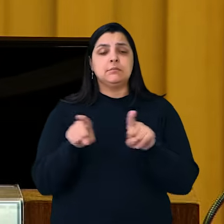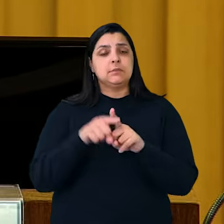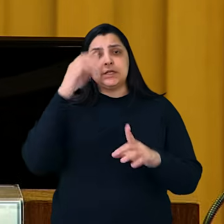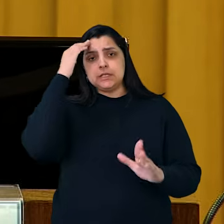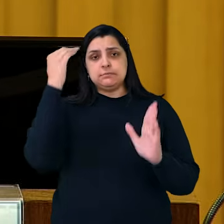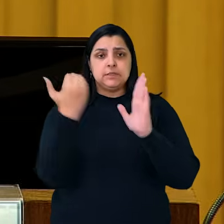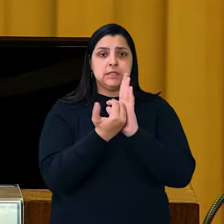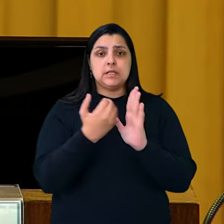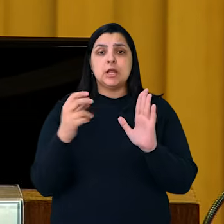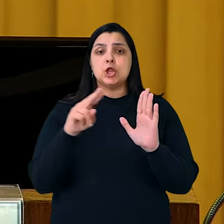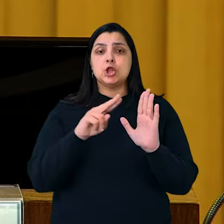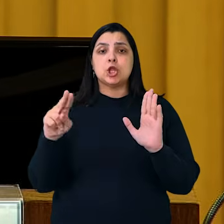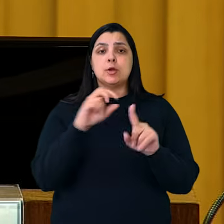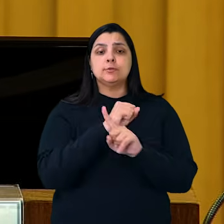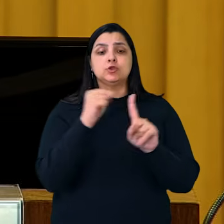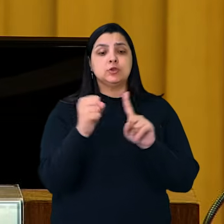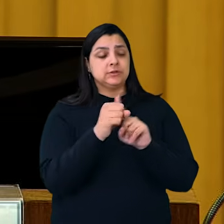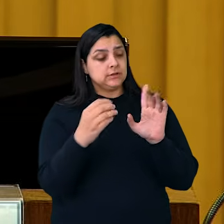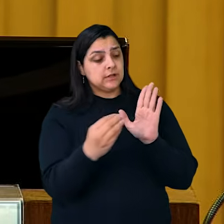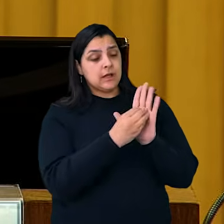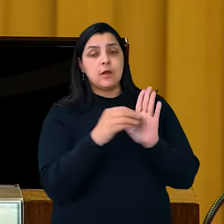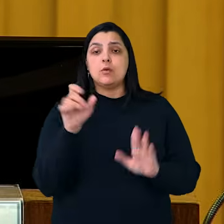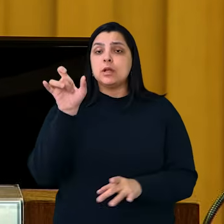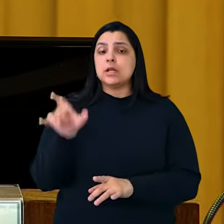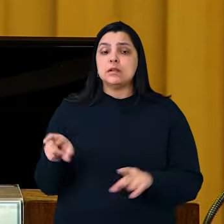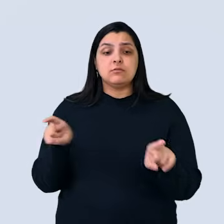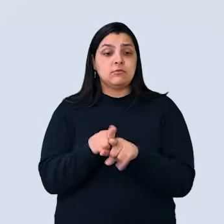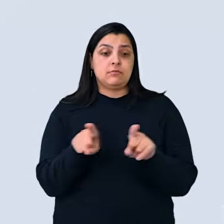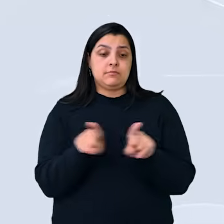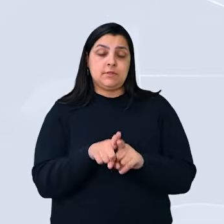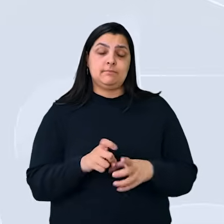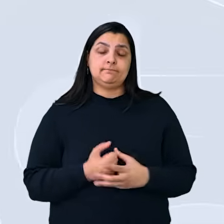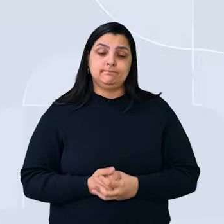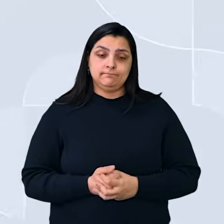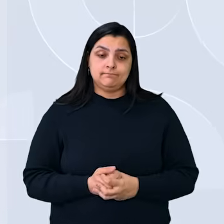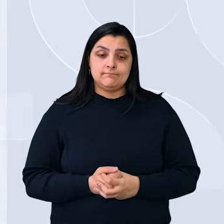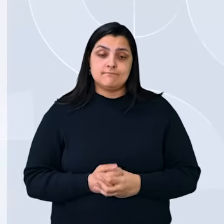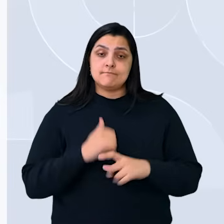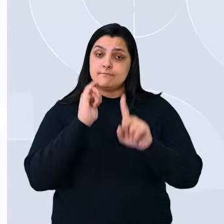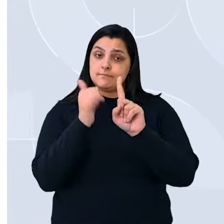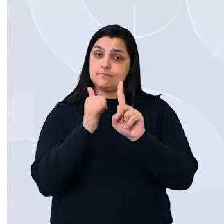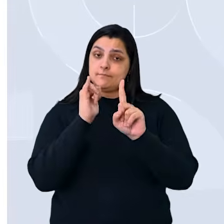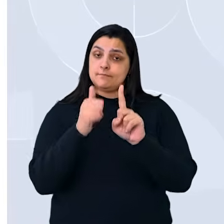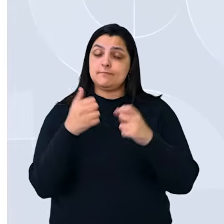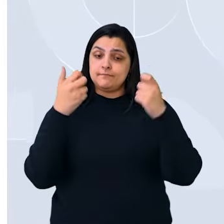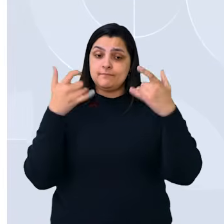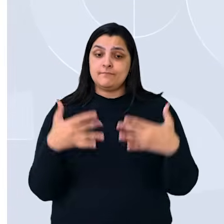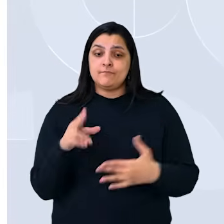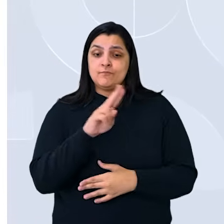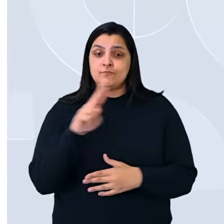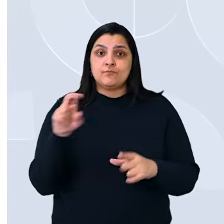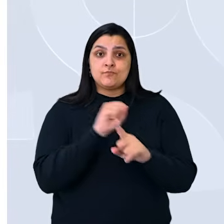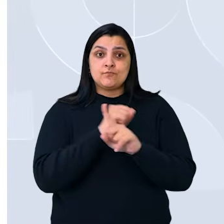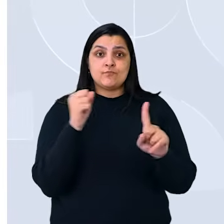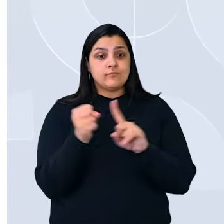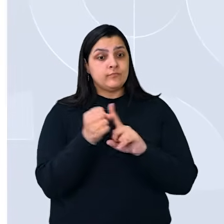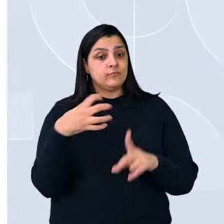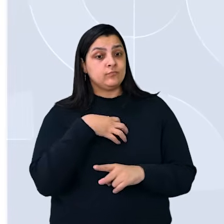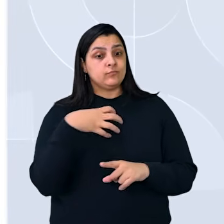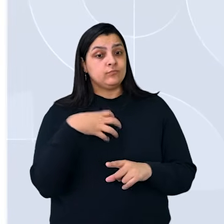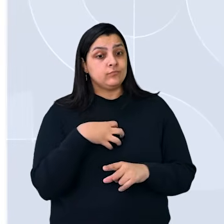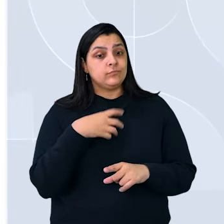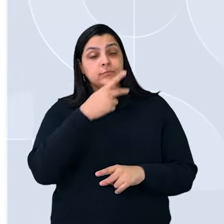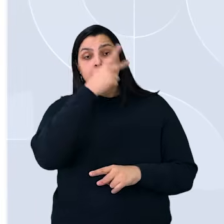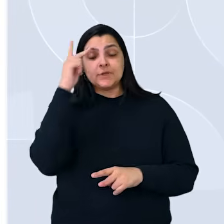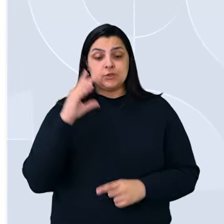o nome social de quem faz parte da equipe e de clientes. Na decisão, a relatora destacou que o nome social é a forma